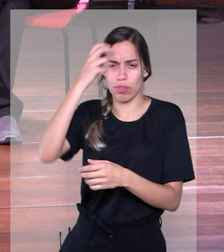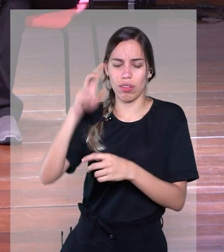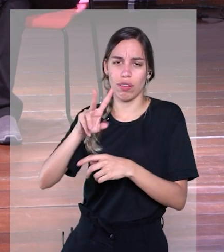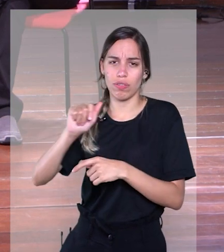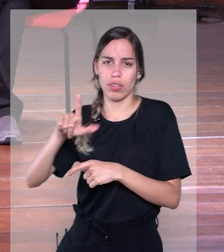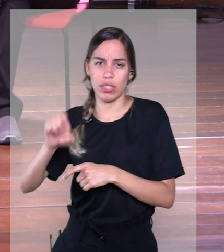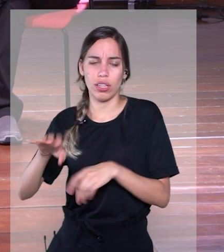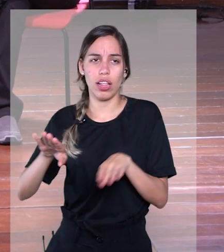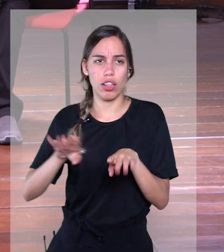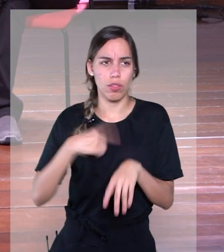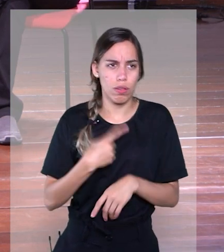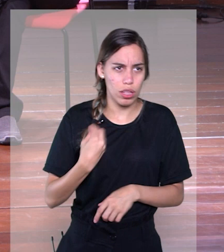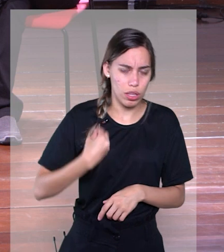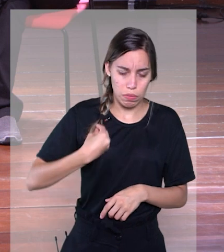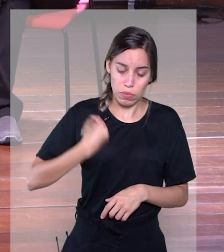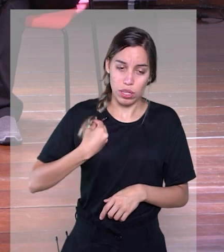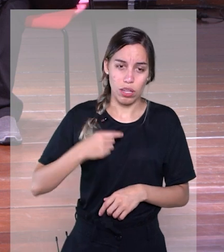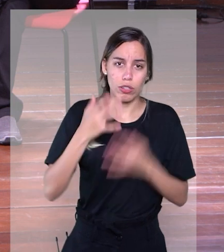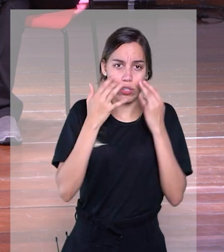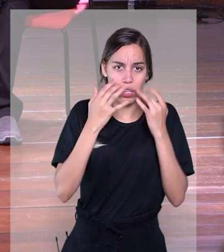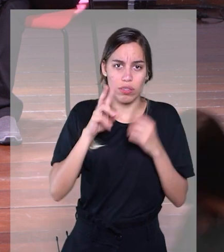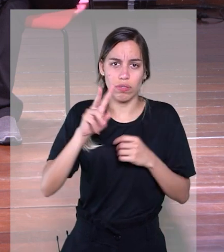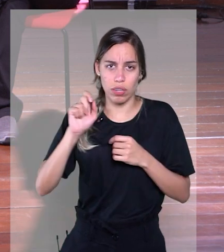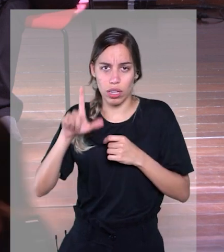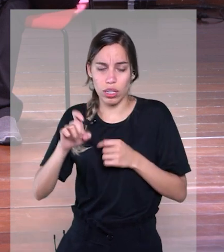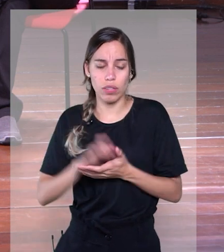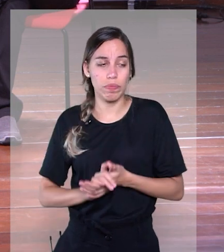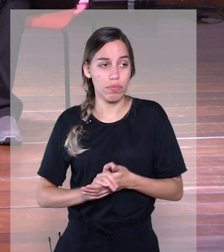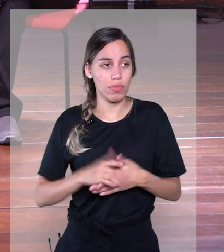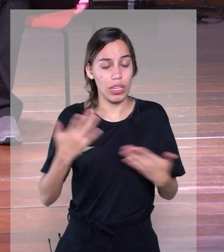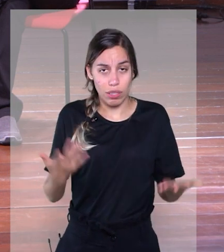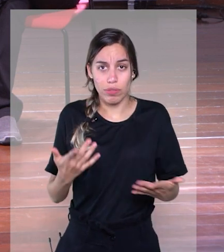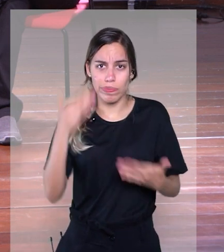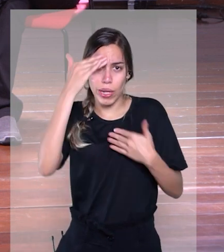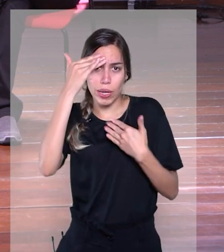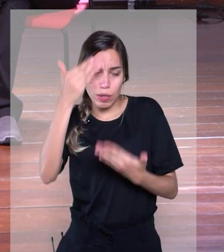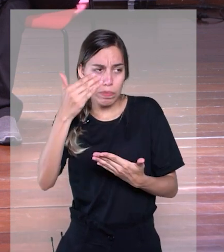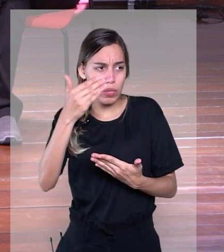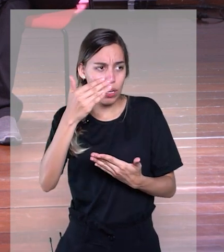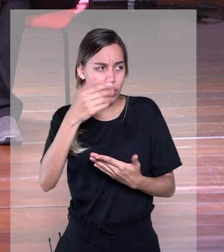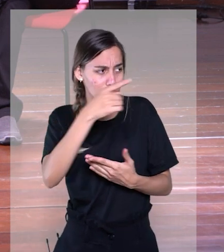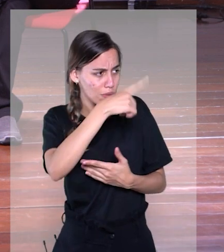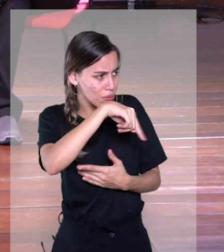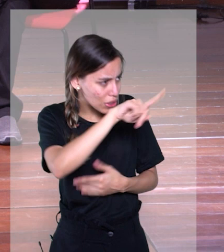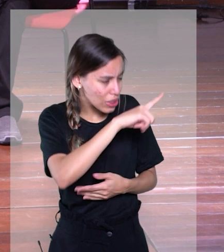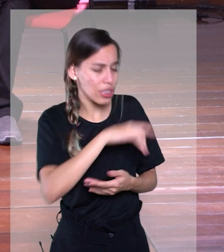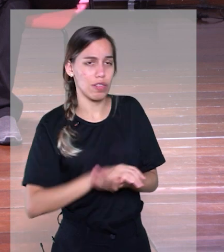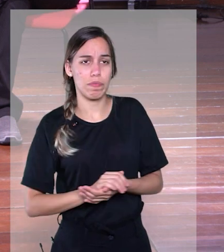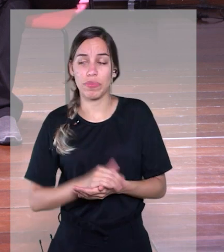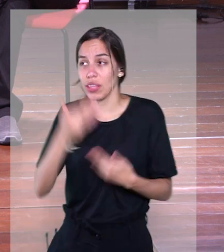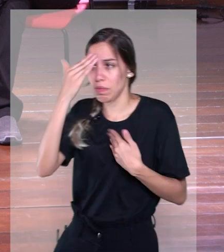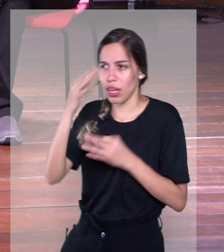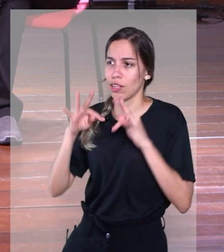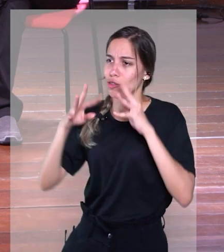Memorial Minas Gerais Vale também. E é isso. Obrigado aí, Adriano e Obrigado Pedro. a vocês, Obrigado a